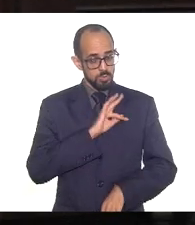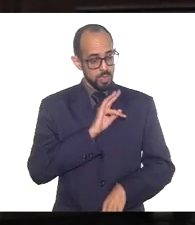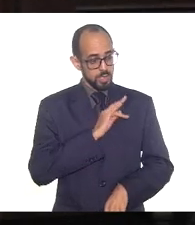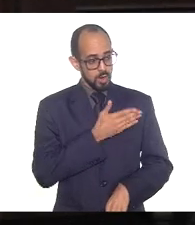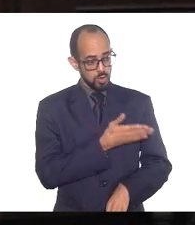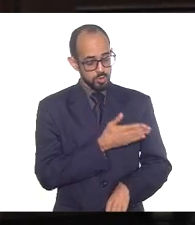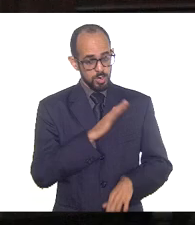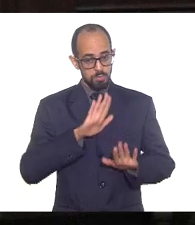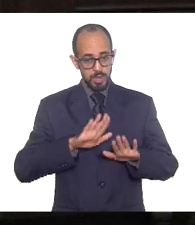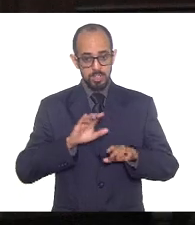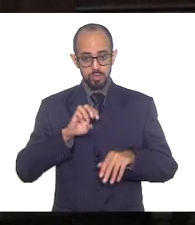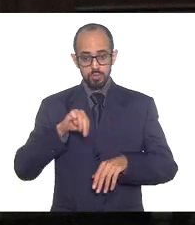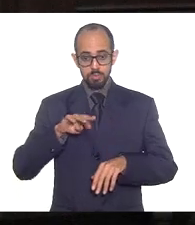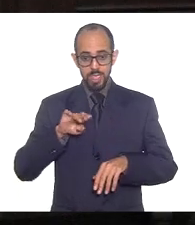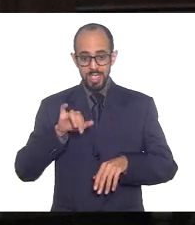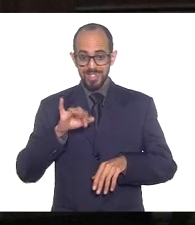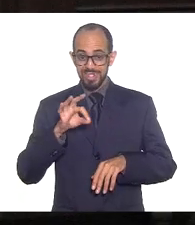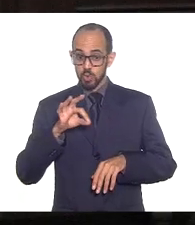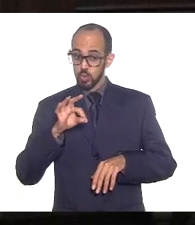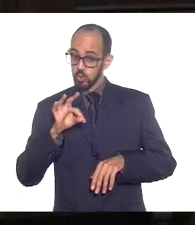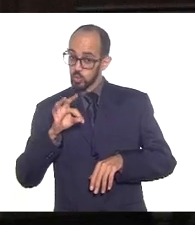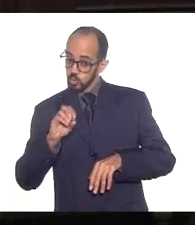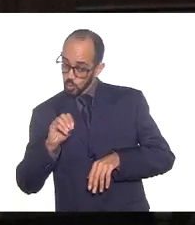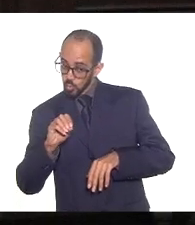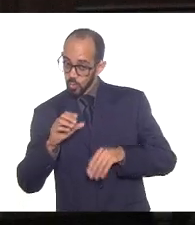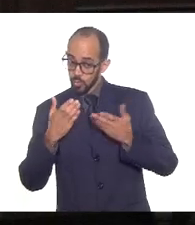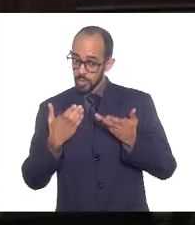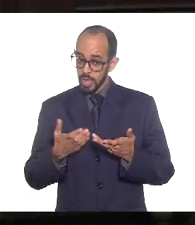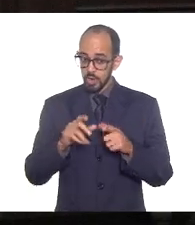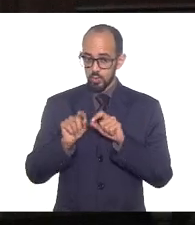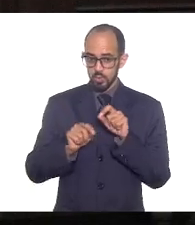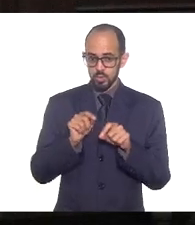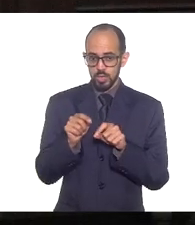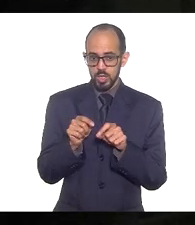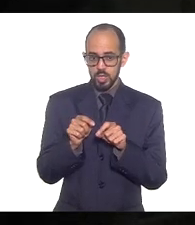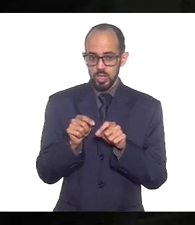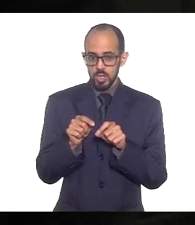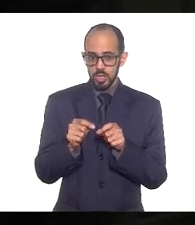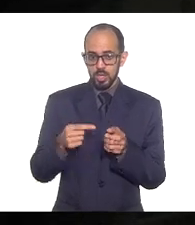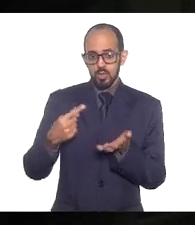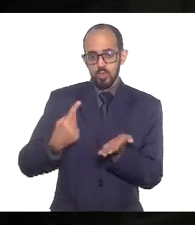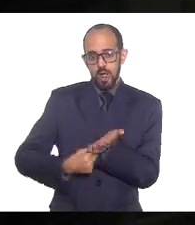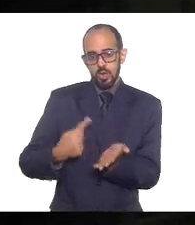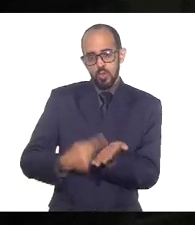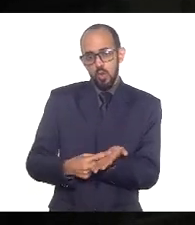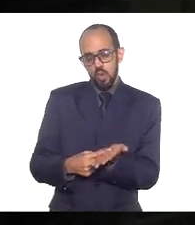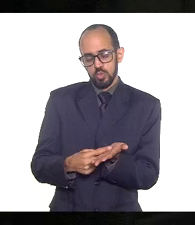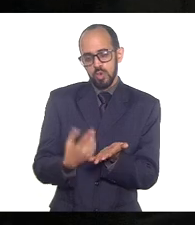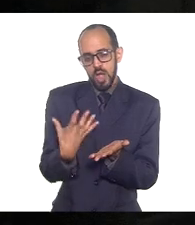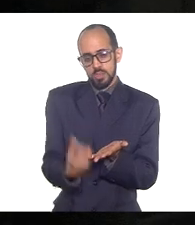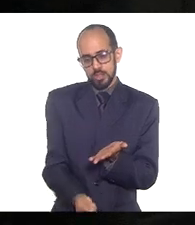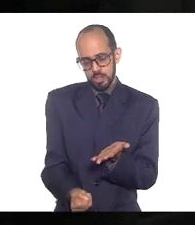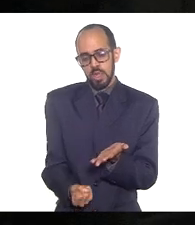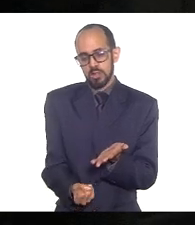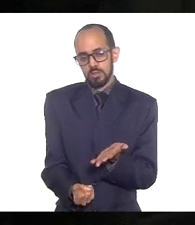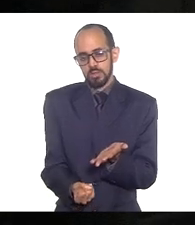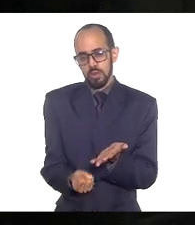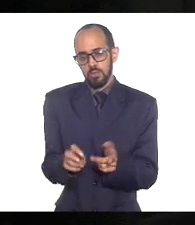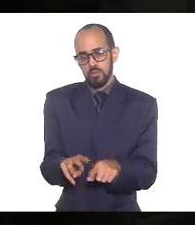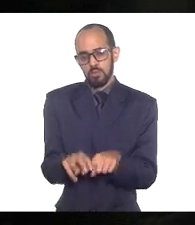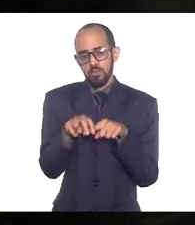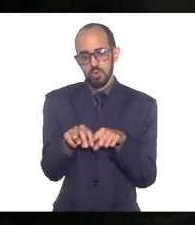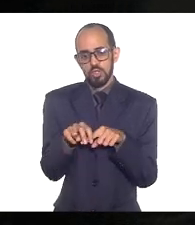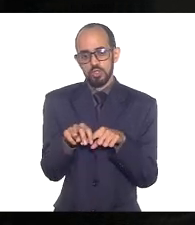É mas no mérito eu quero aqui consolidar o acordo que fizemos então por isso